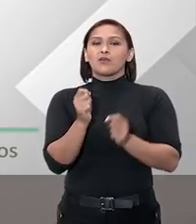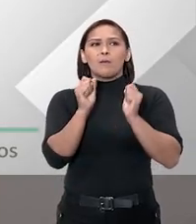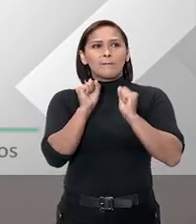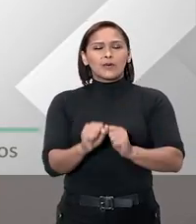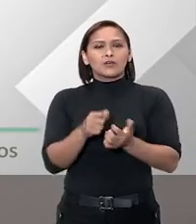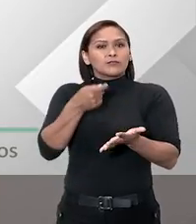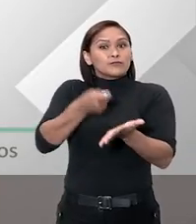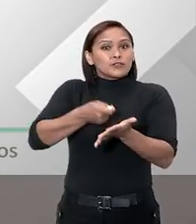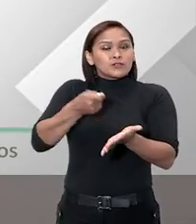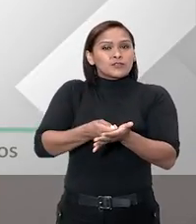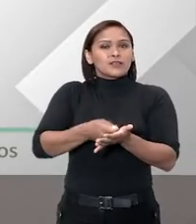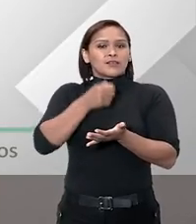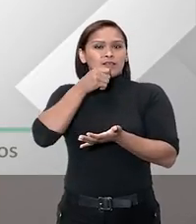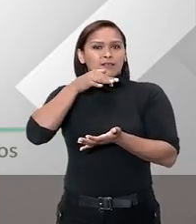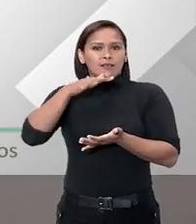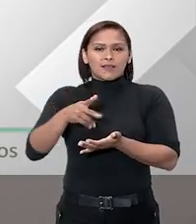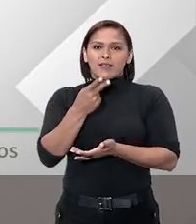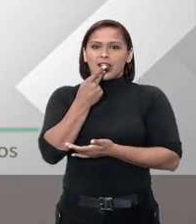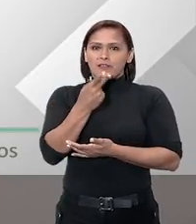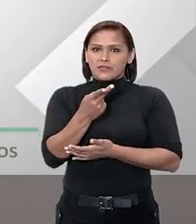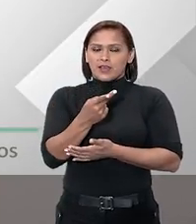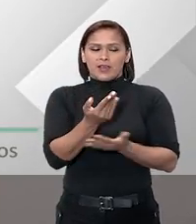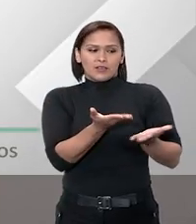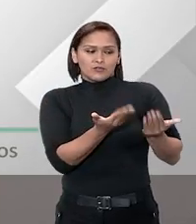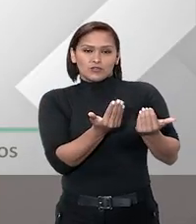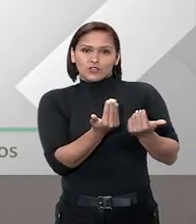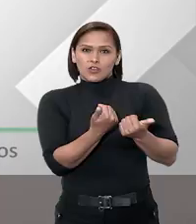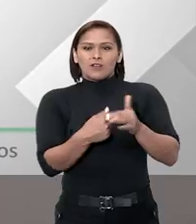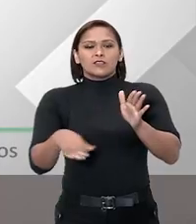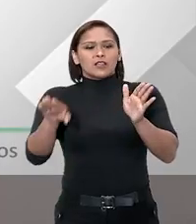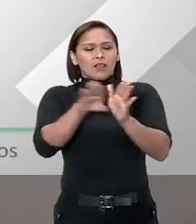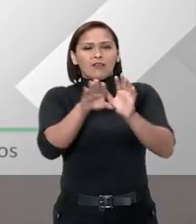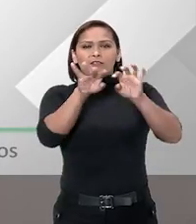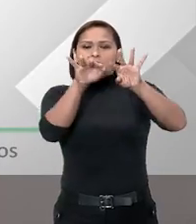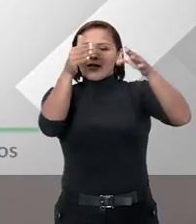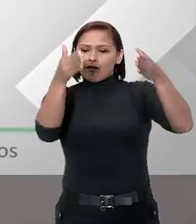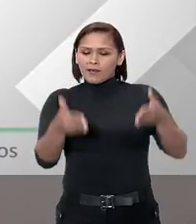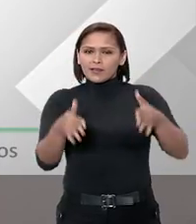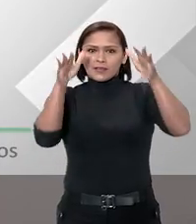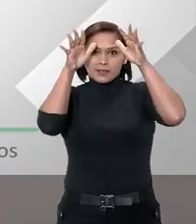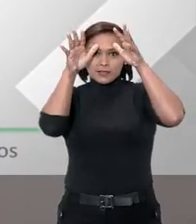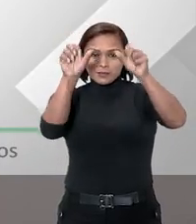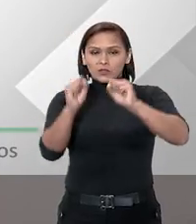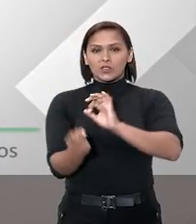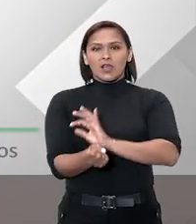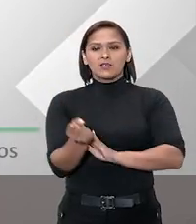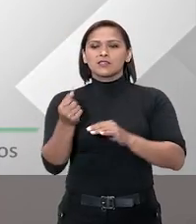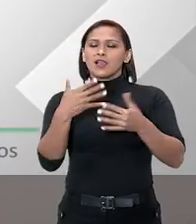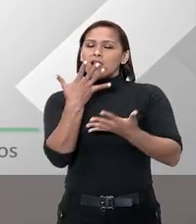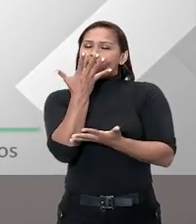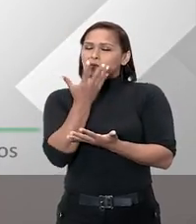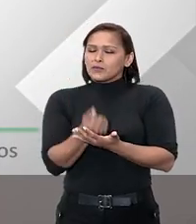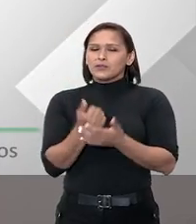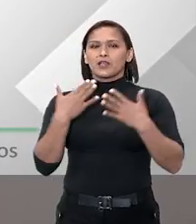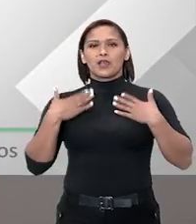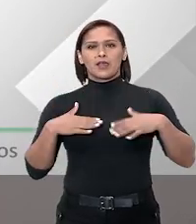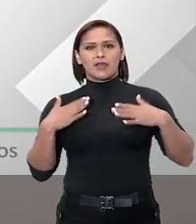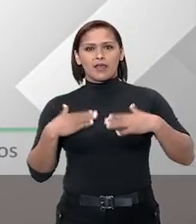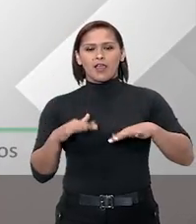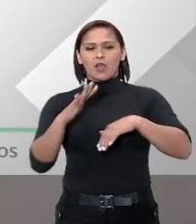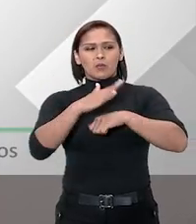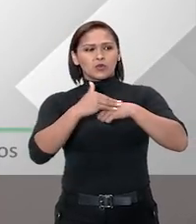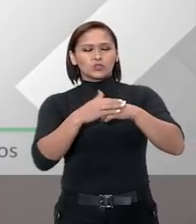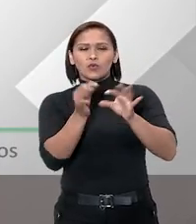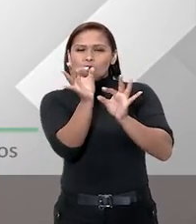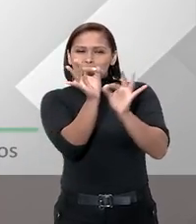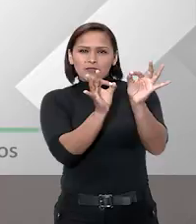posso fazer isso com essa criança ou adolescente, de levá-la até o tribunal, mesmo que seja um ambiente acolhedor, mesmo que tudo